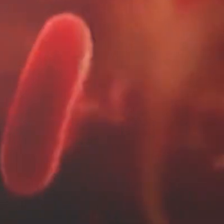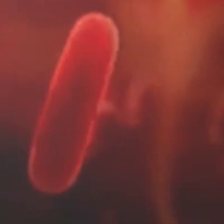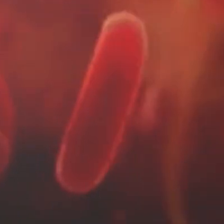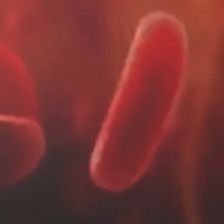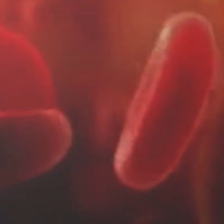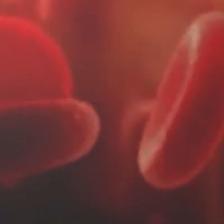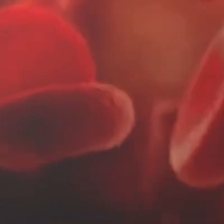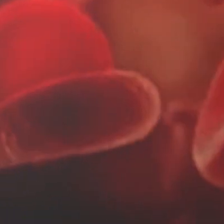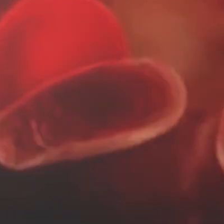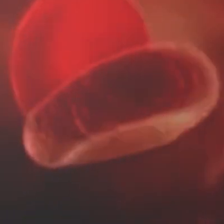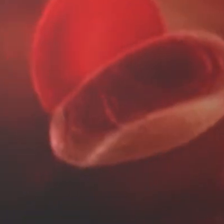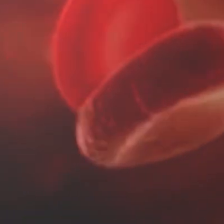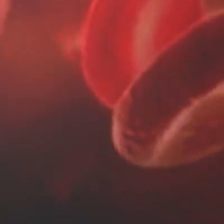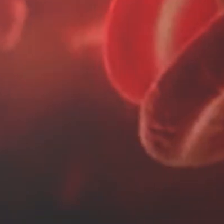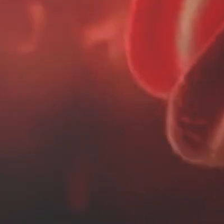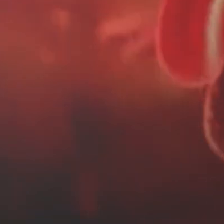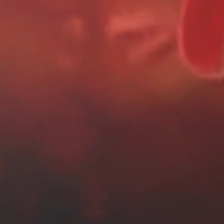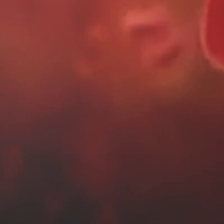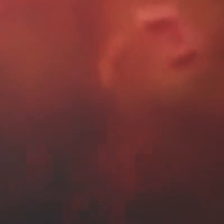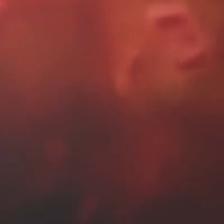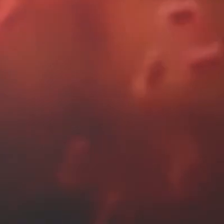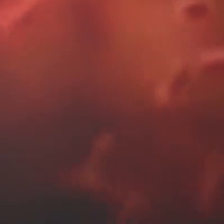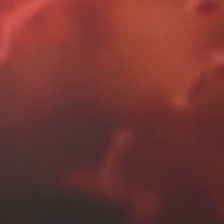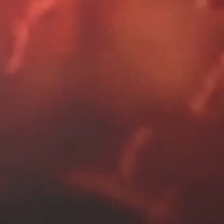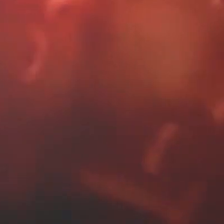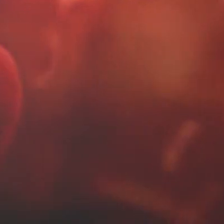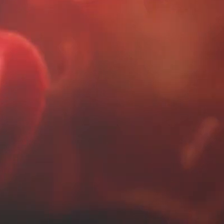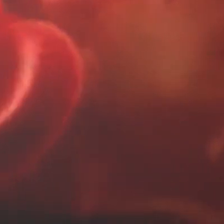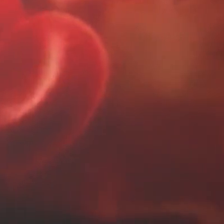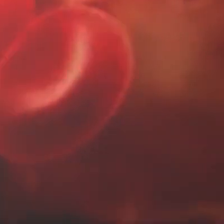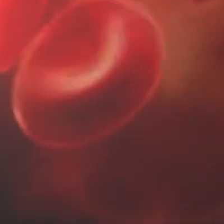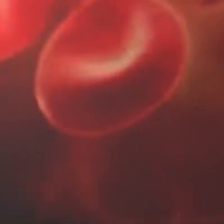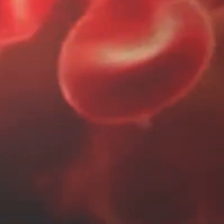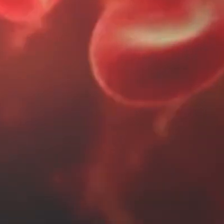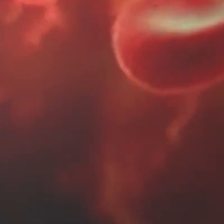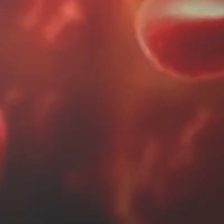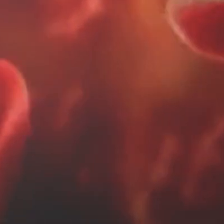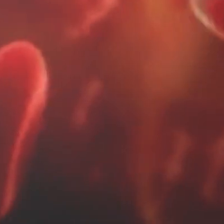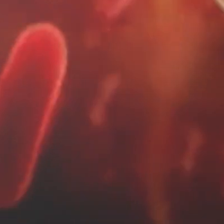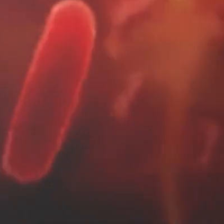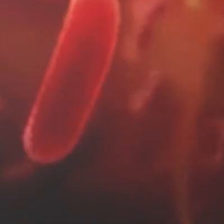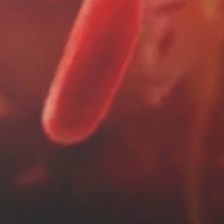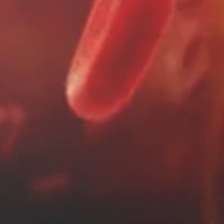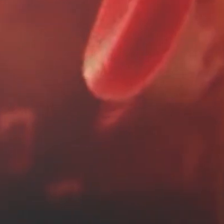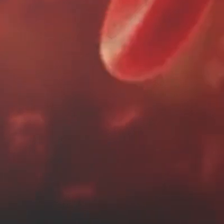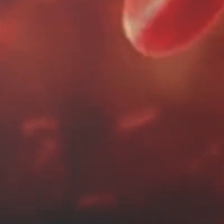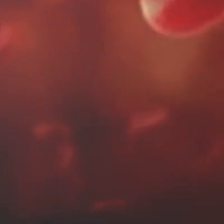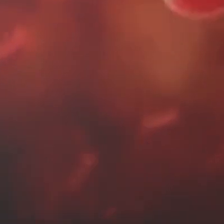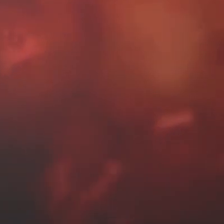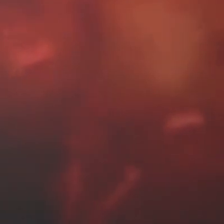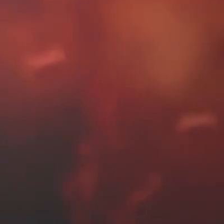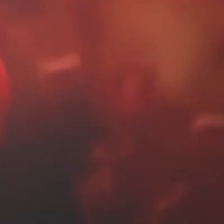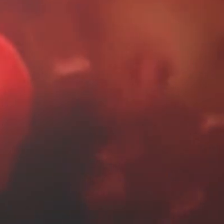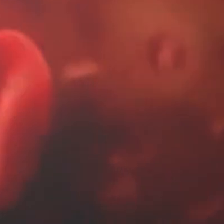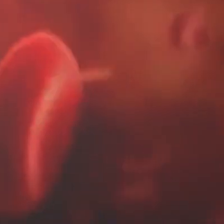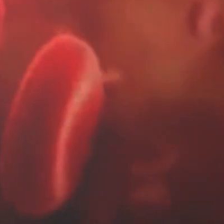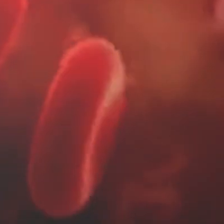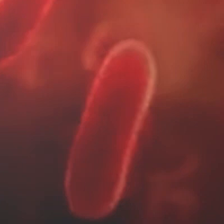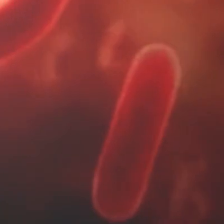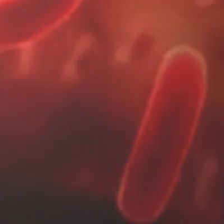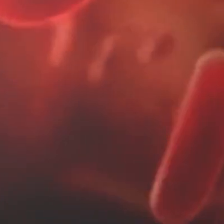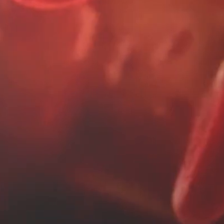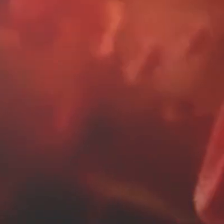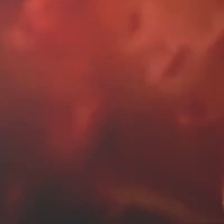idade, pesar pelo menos 50 quilos. O sono é importante. É preciso ter dormido ao